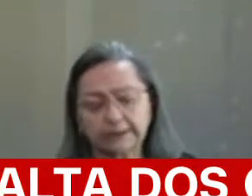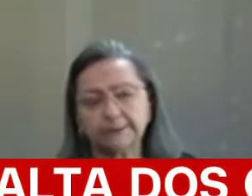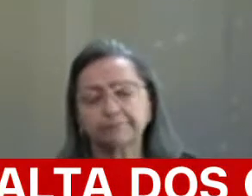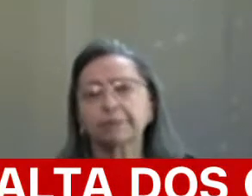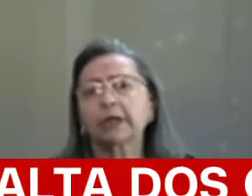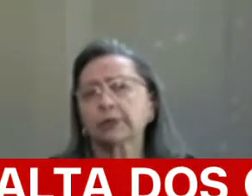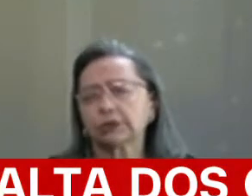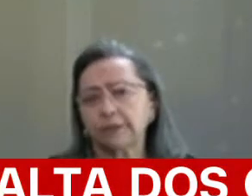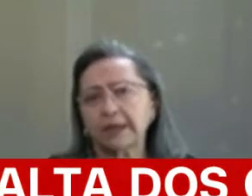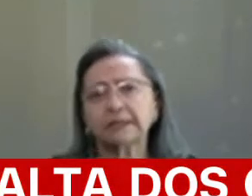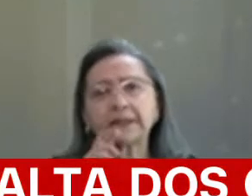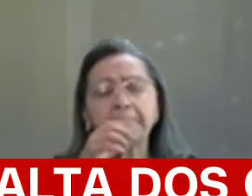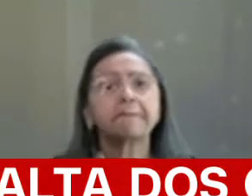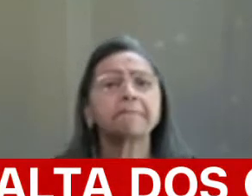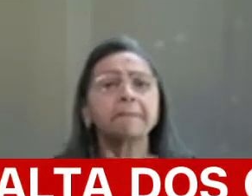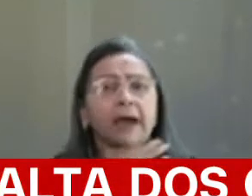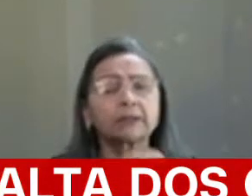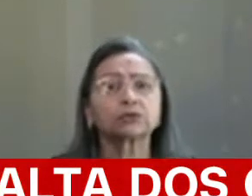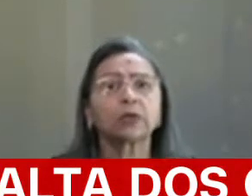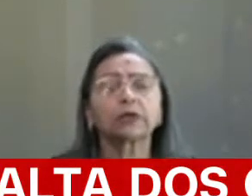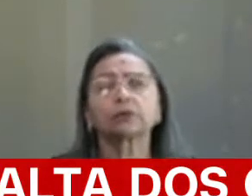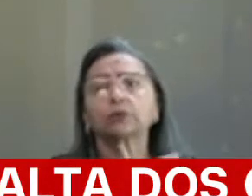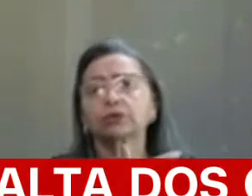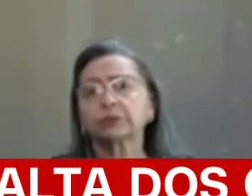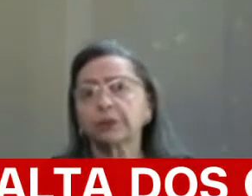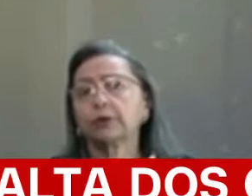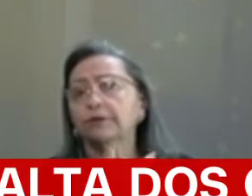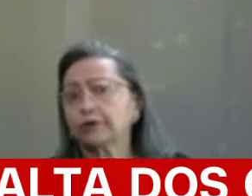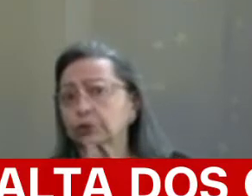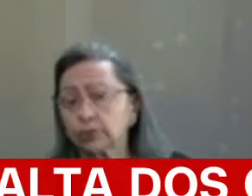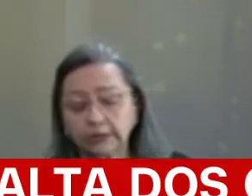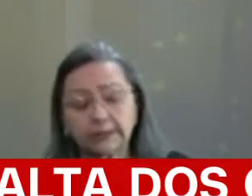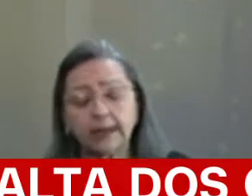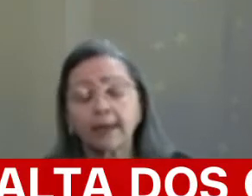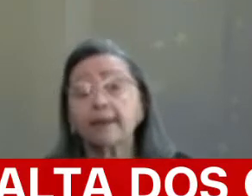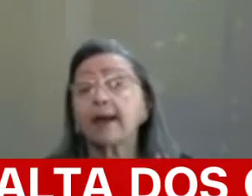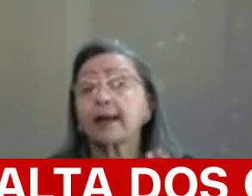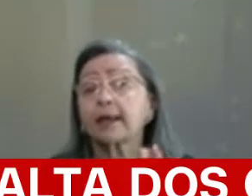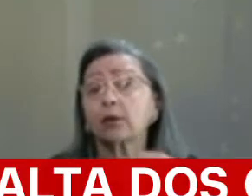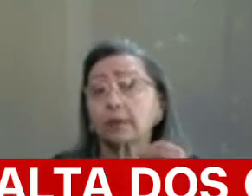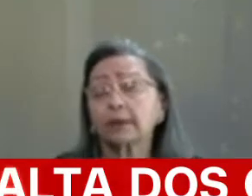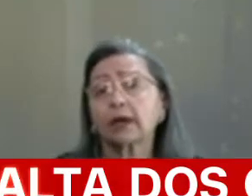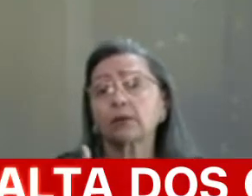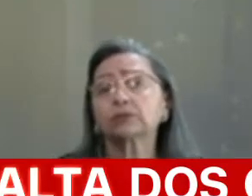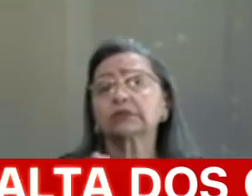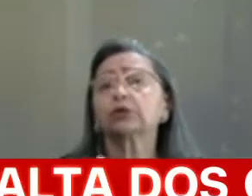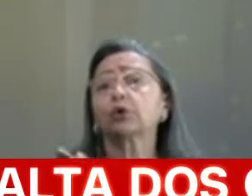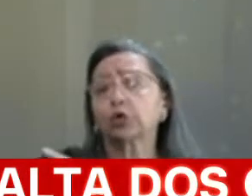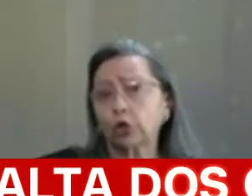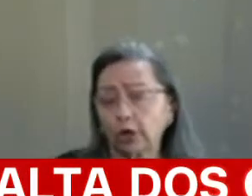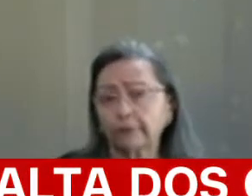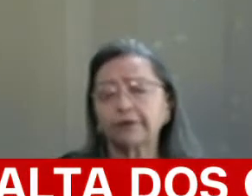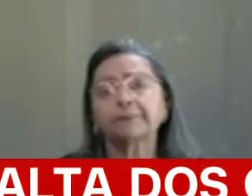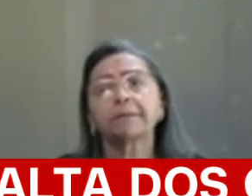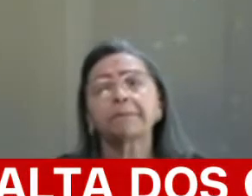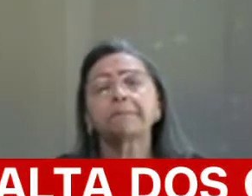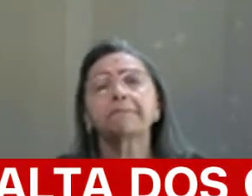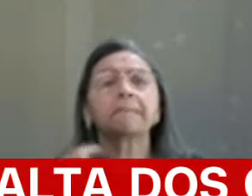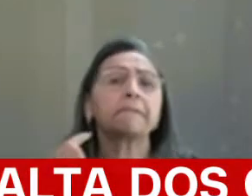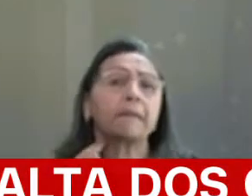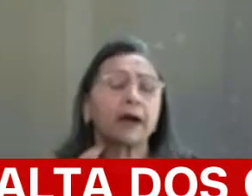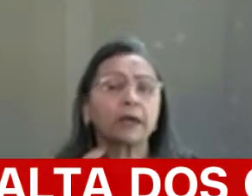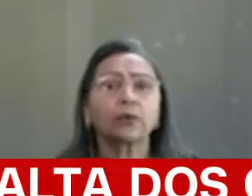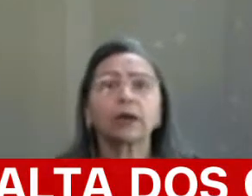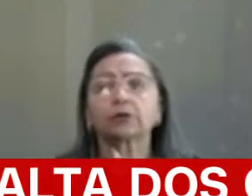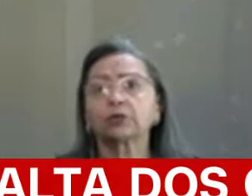11 de março de 2022, e a lei complementar 159, de 19 de maio